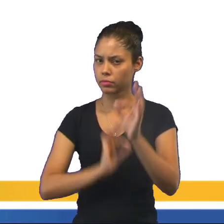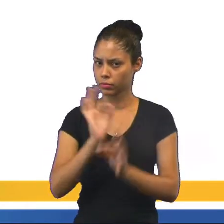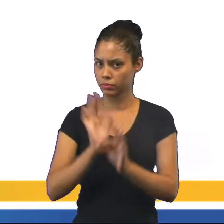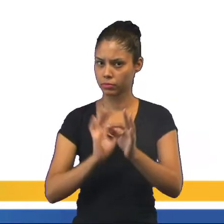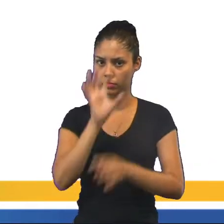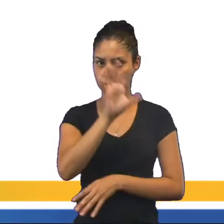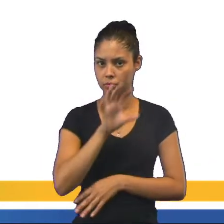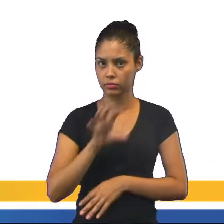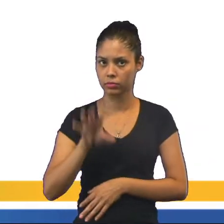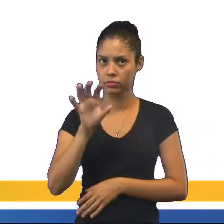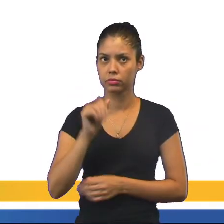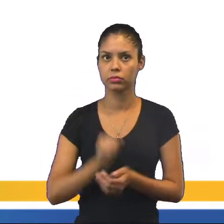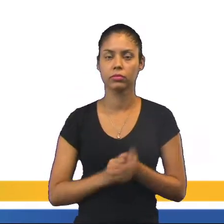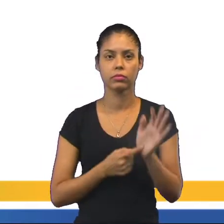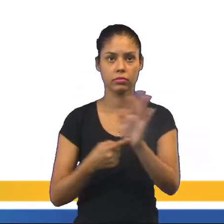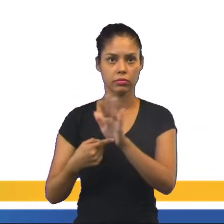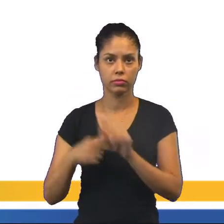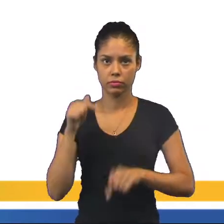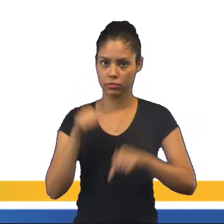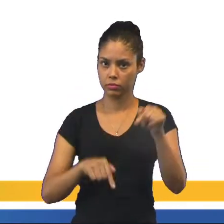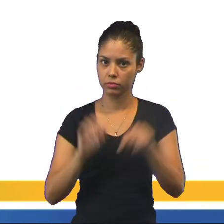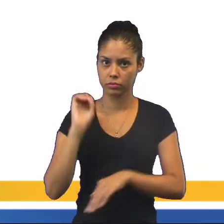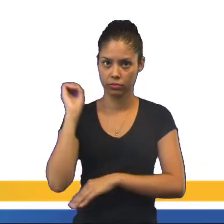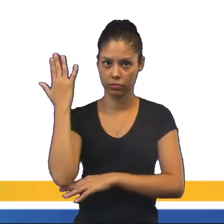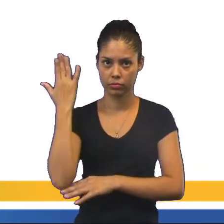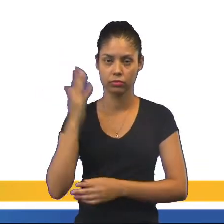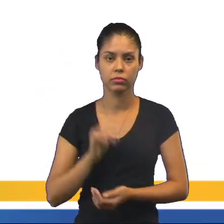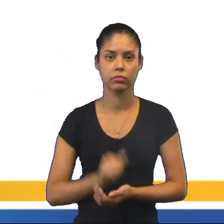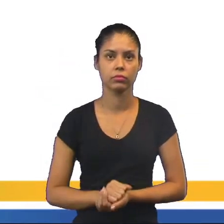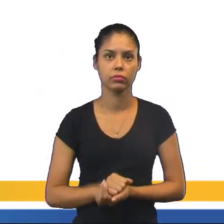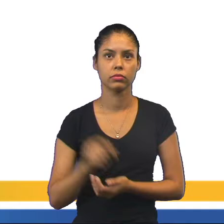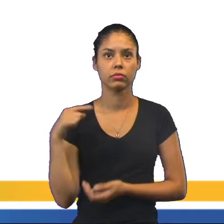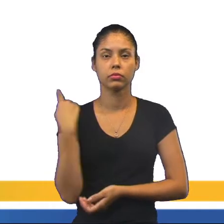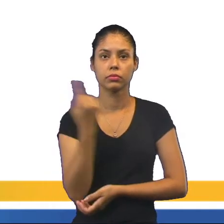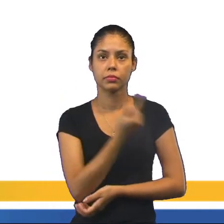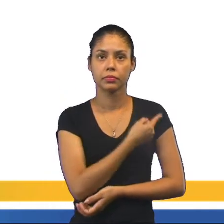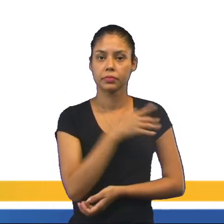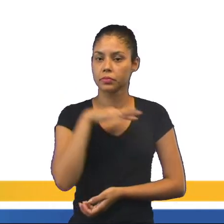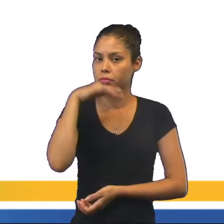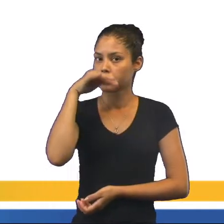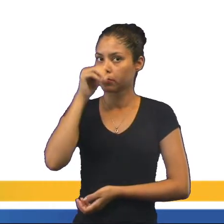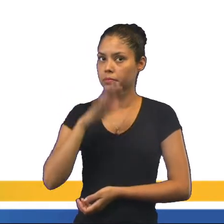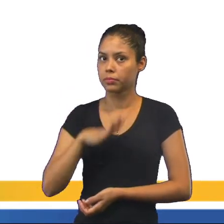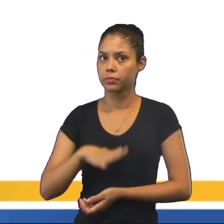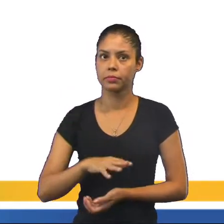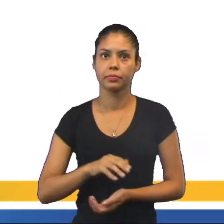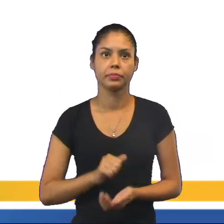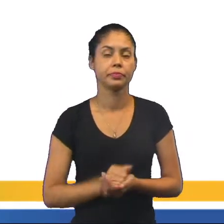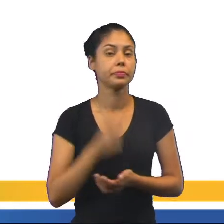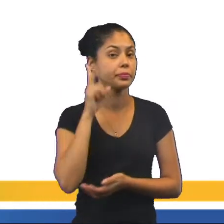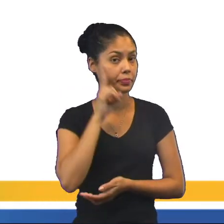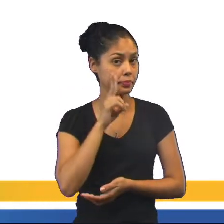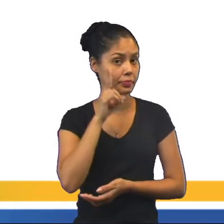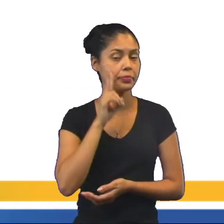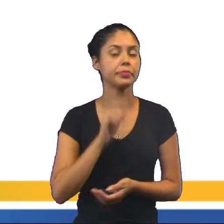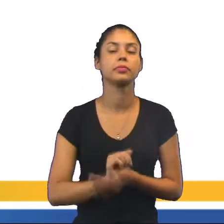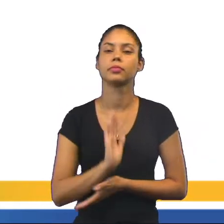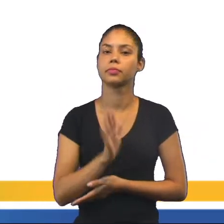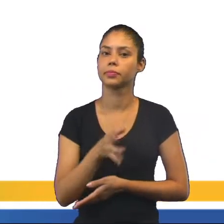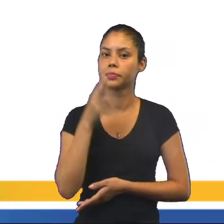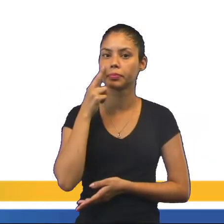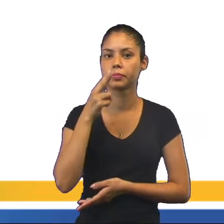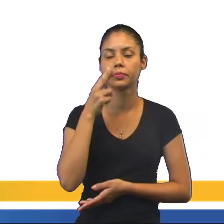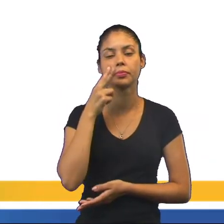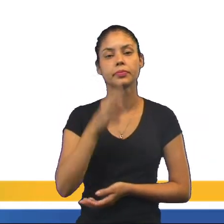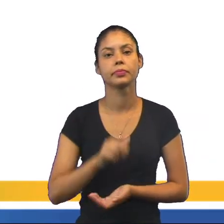que mostra quimicamente o que acontece aí na nossa respiração. Lembram que a gente já